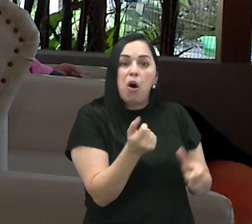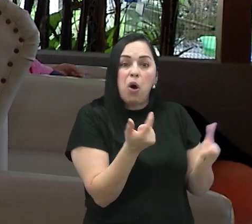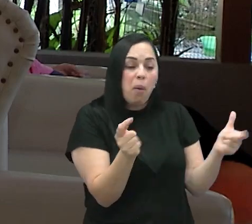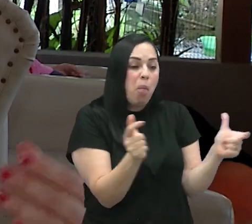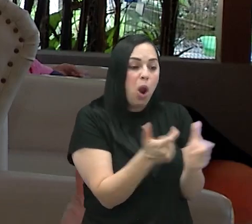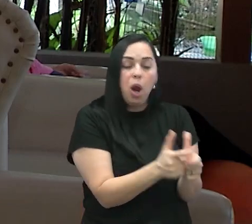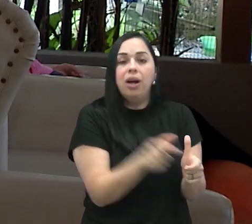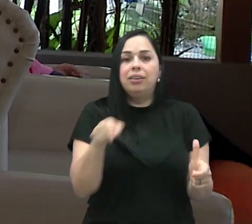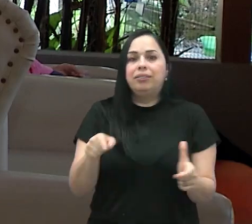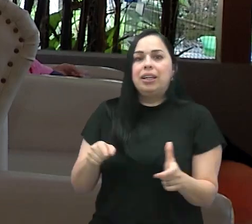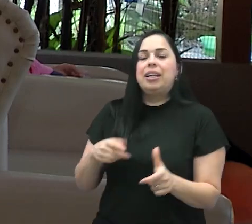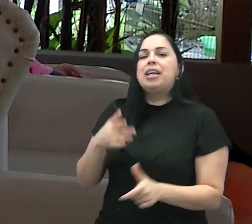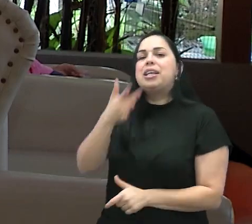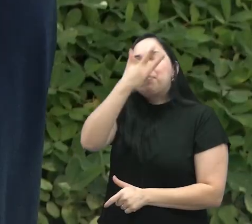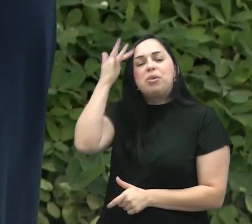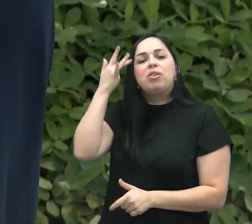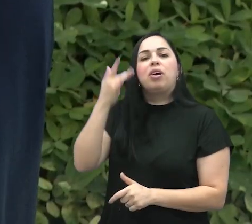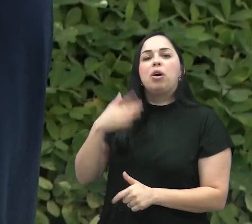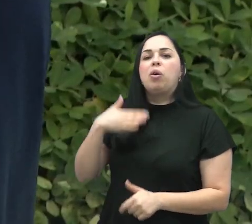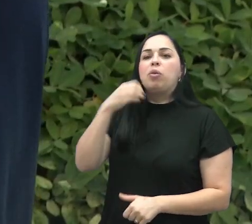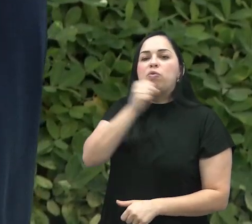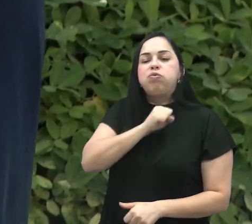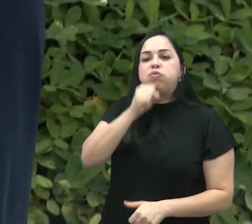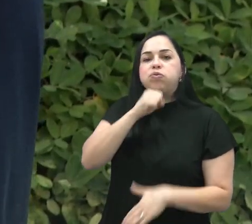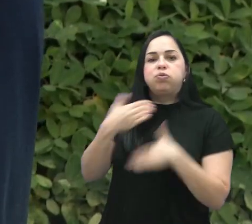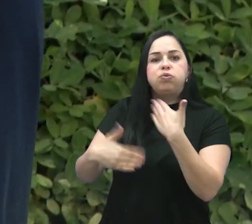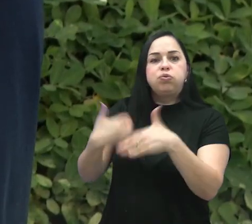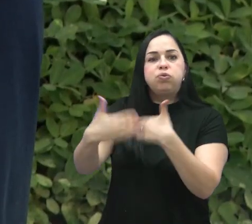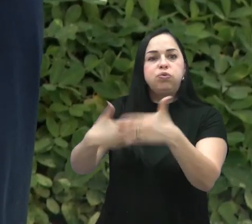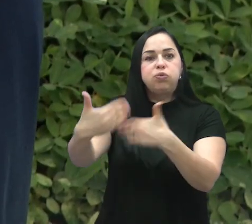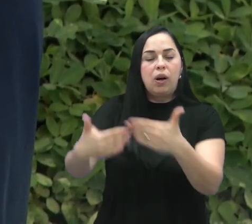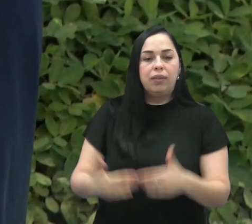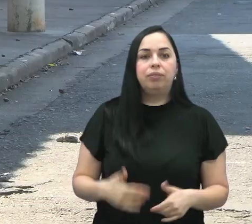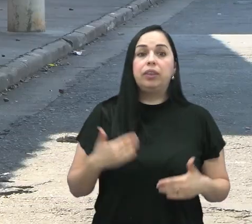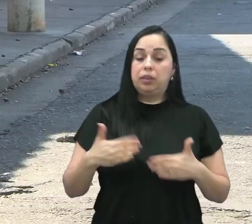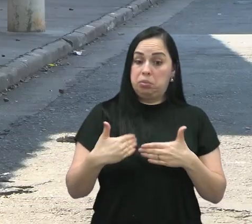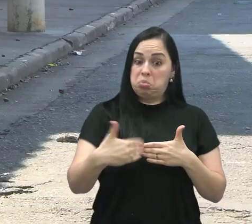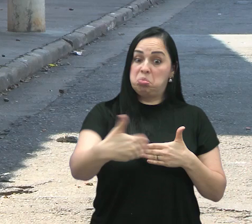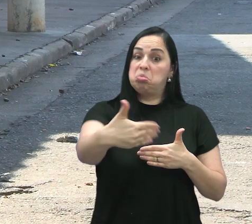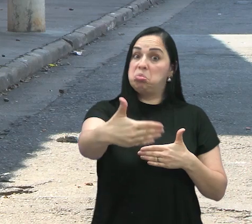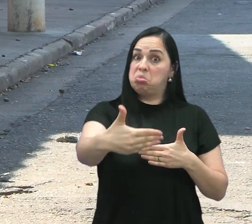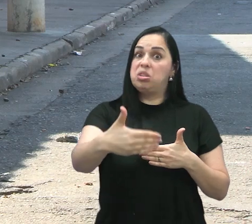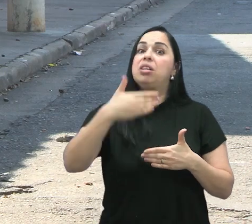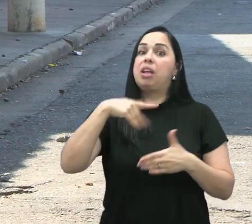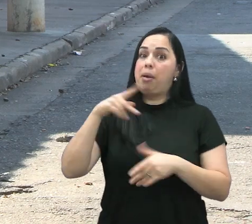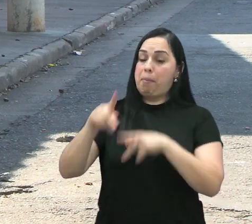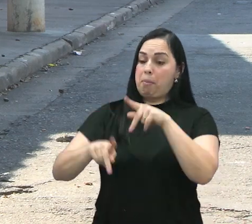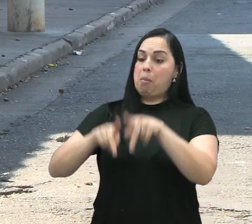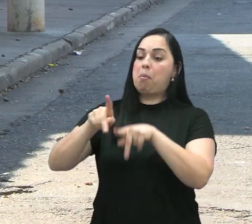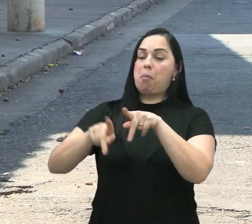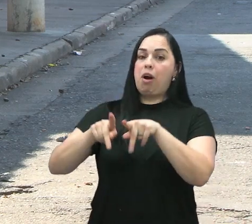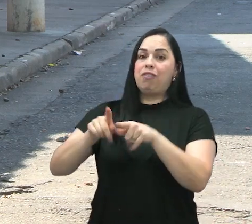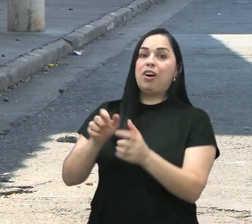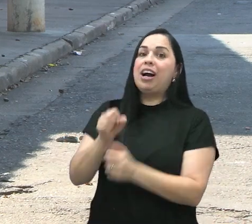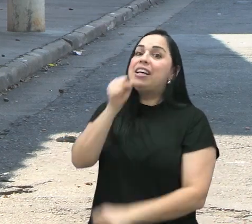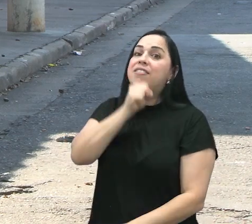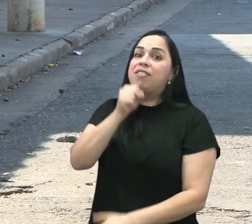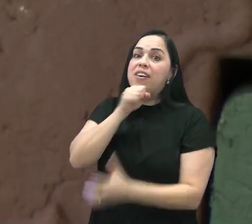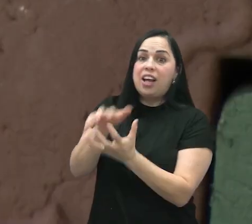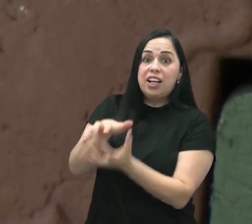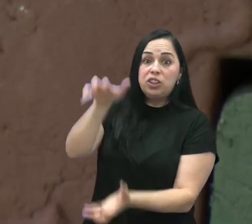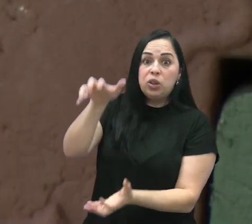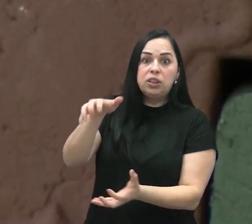filhos e as pessoas vivendo mais. A projeção para os próximos anos é de ter mais idosos do que jovens no